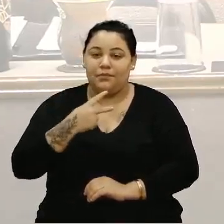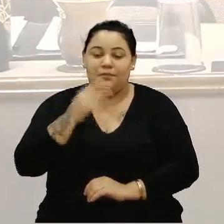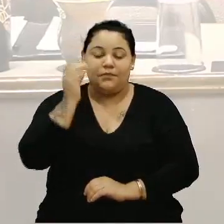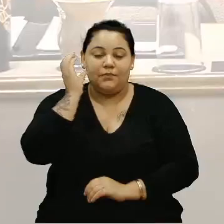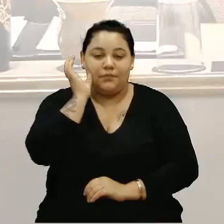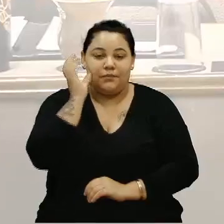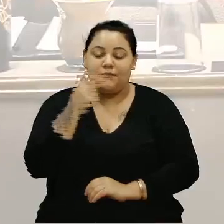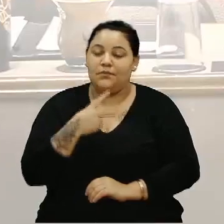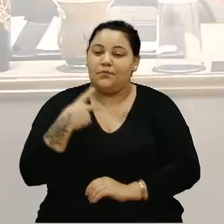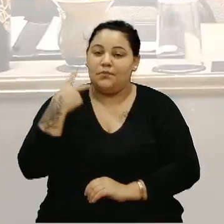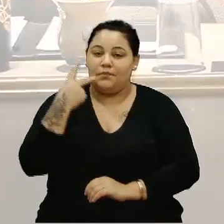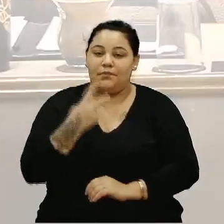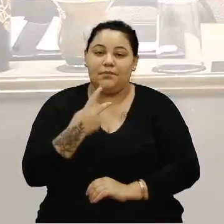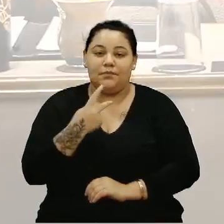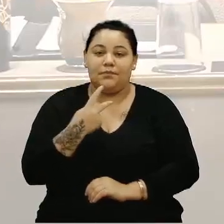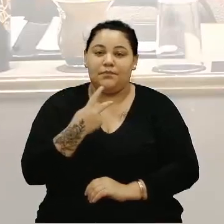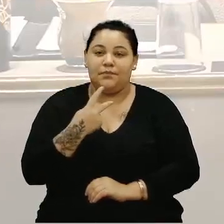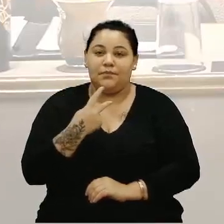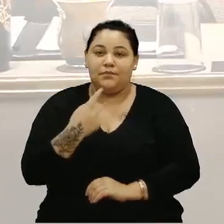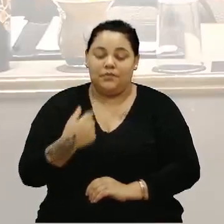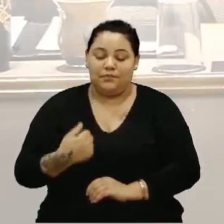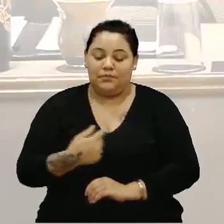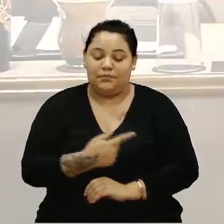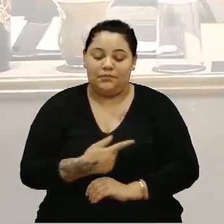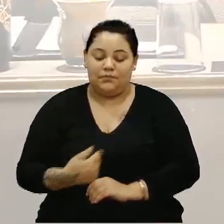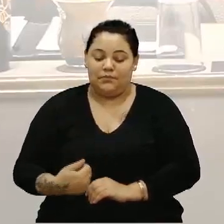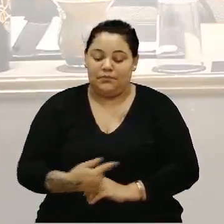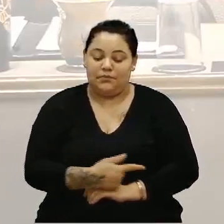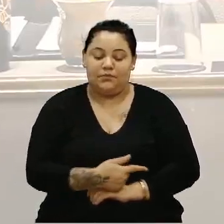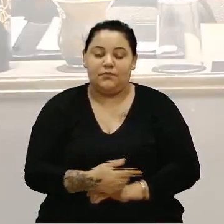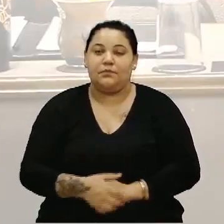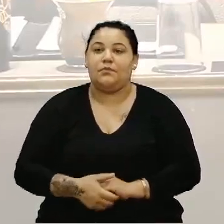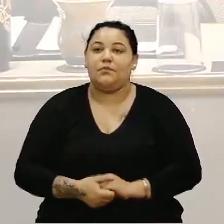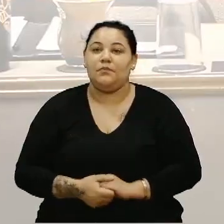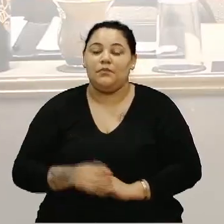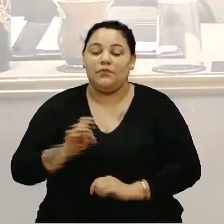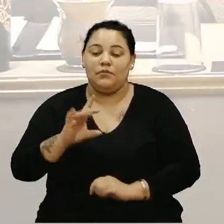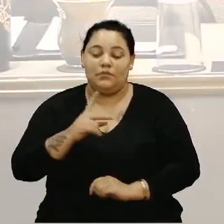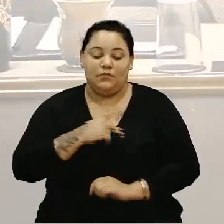Cadori e vereador Ricardo Zanquim. Era isso, senhora presidente.